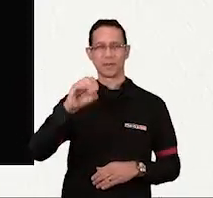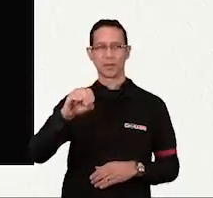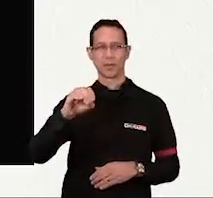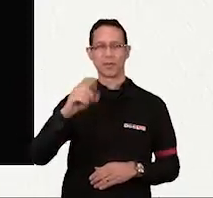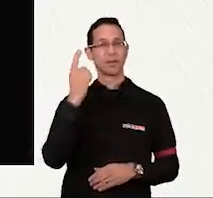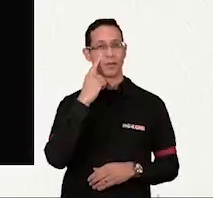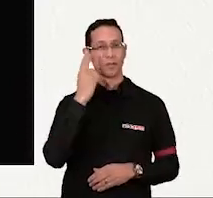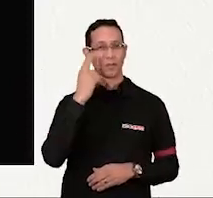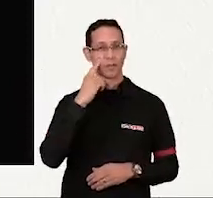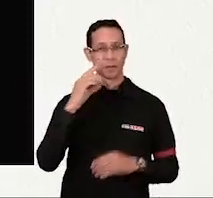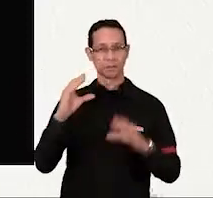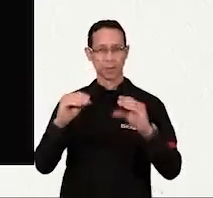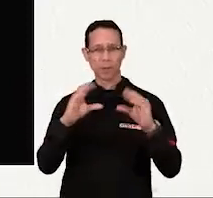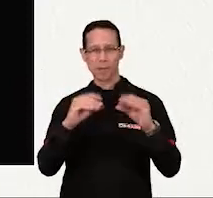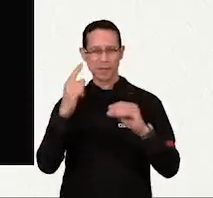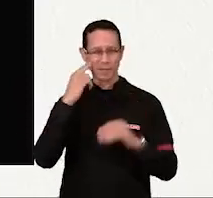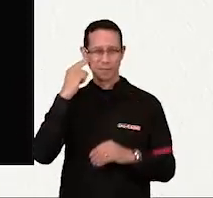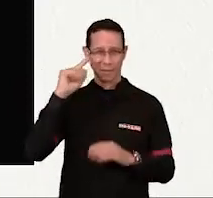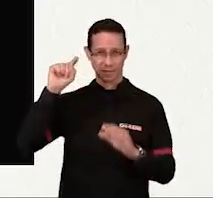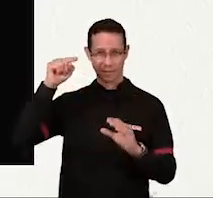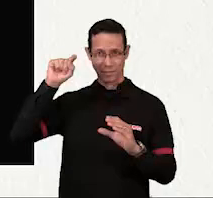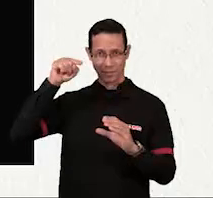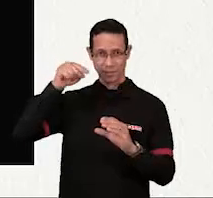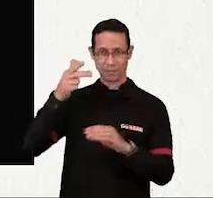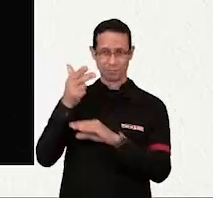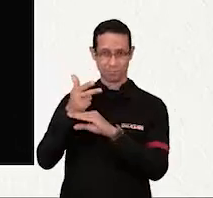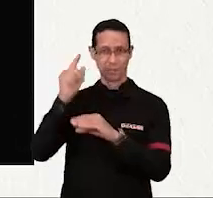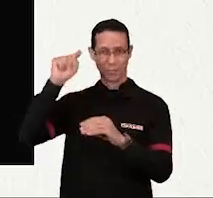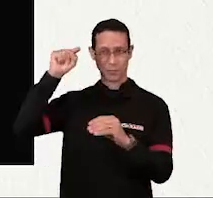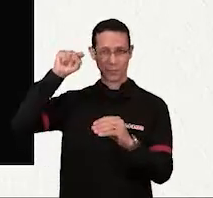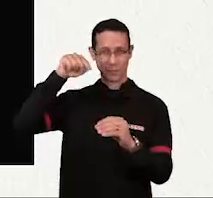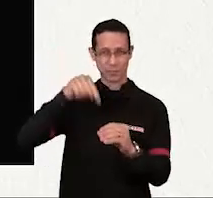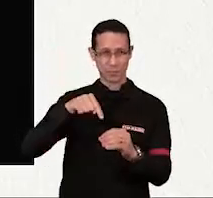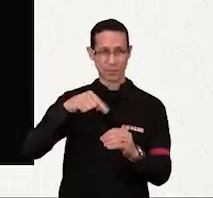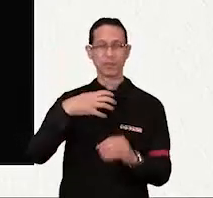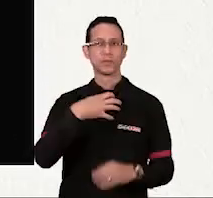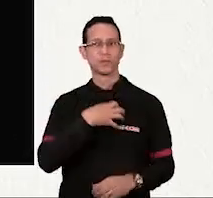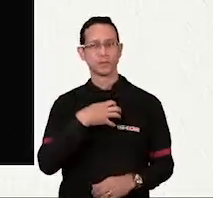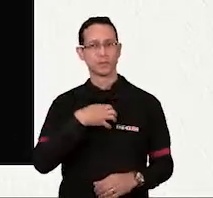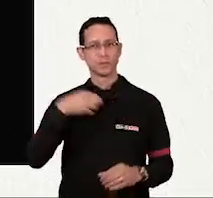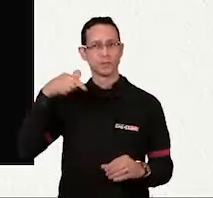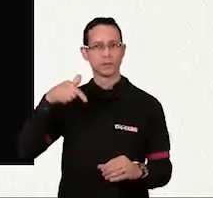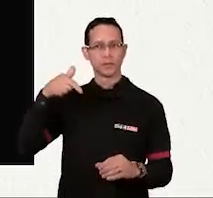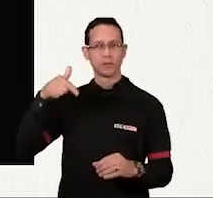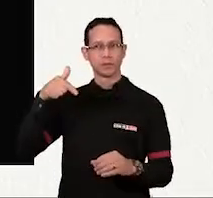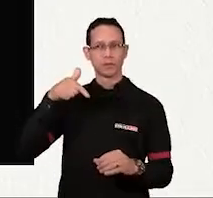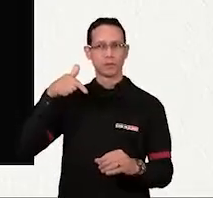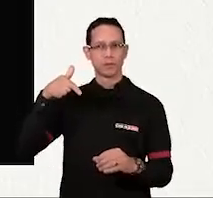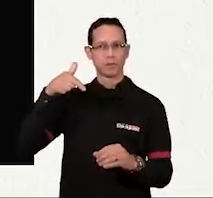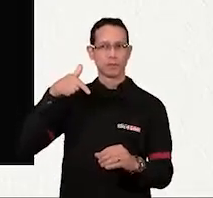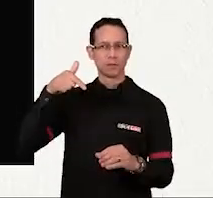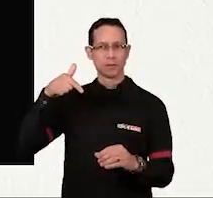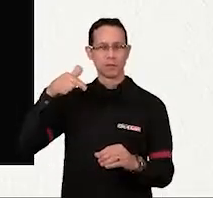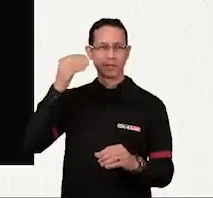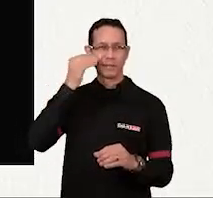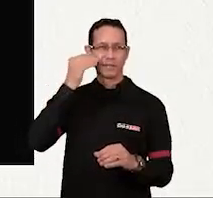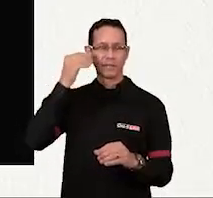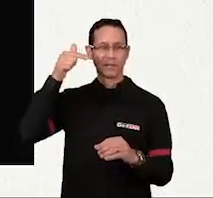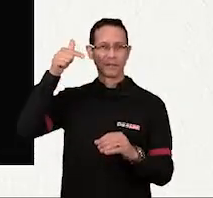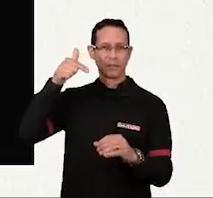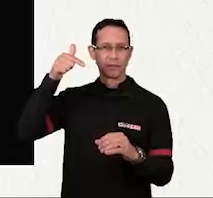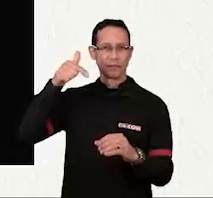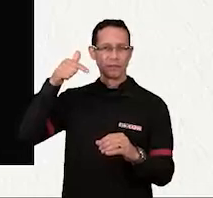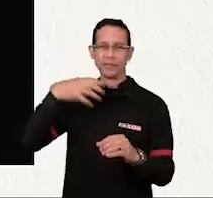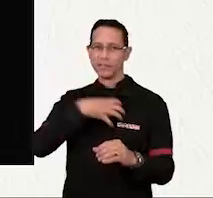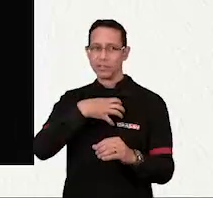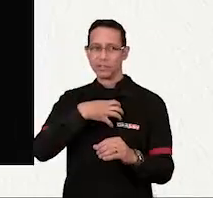palpação indireta. Ou seja, eu entro com a sonda lá dentro, sinto por palpação indireta o momento exato que a gente rompe o tímpano